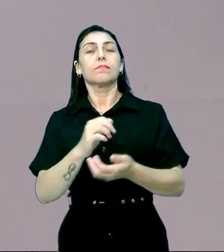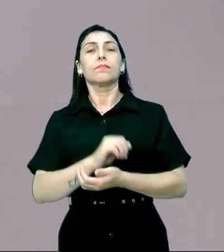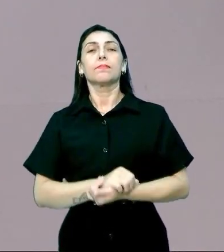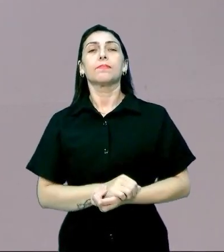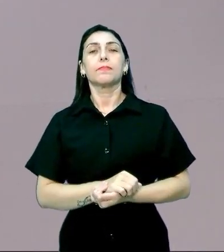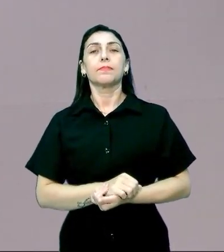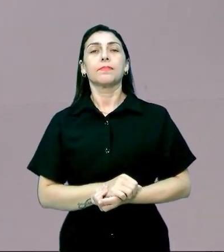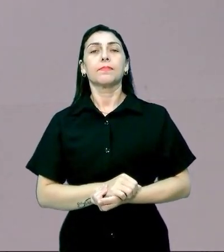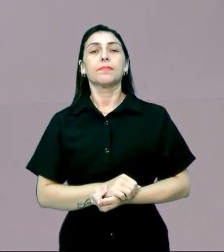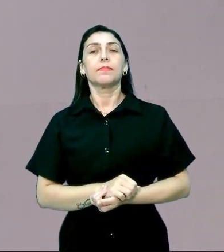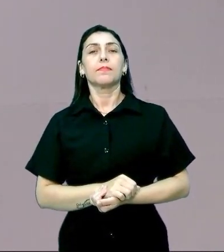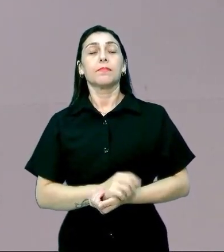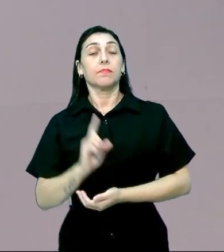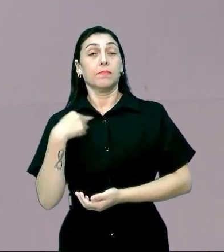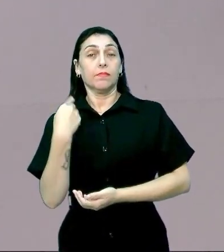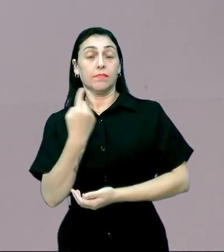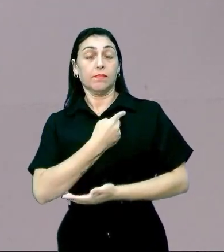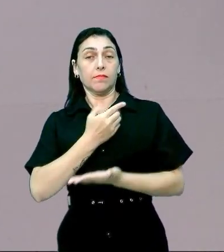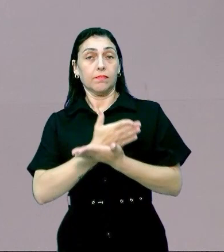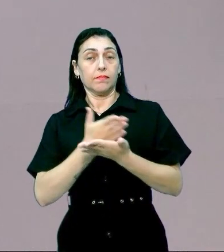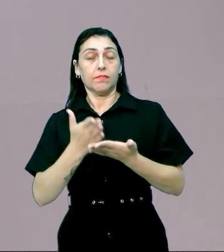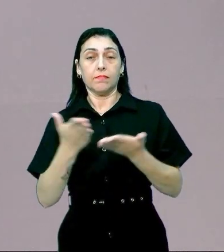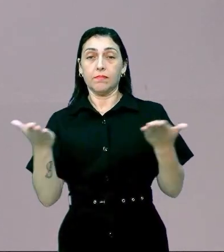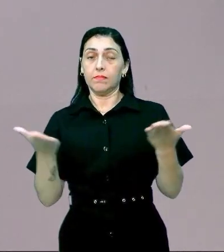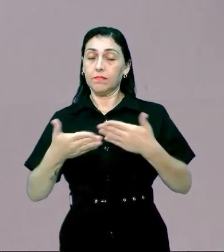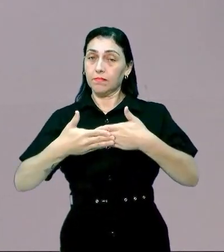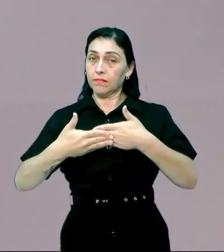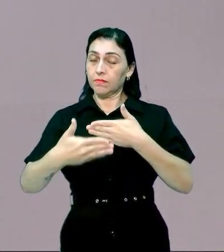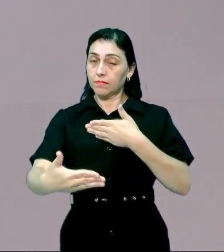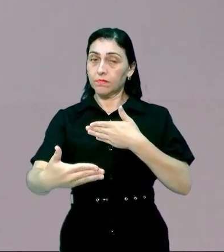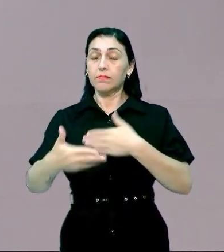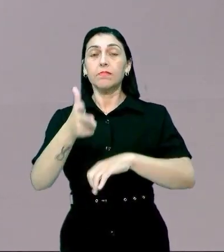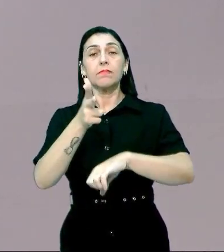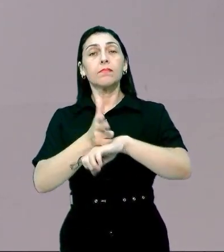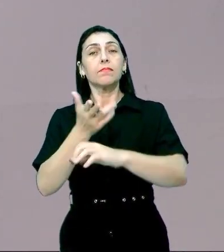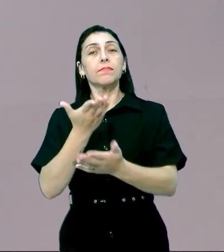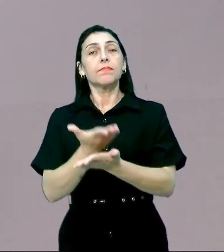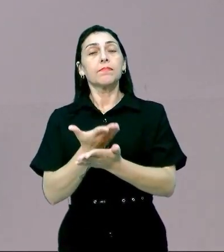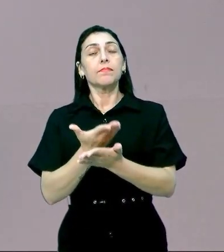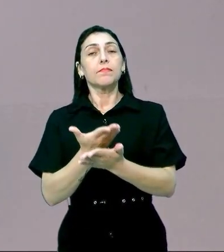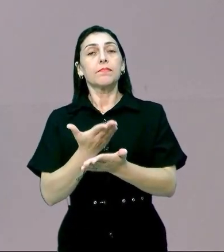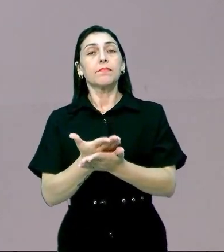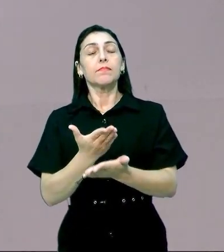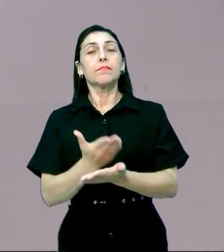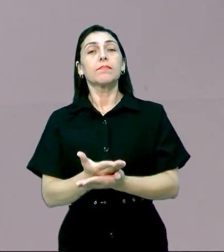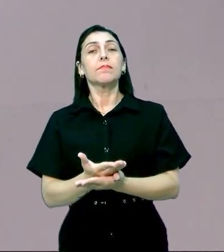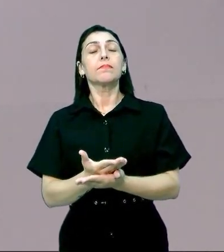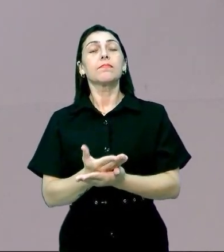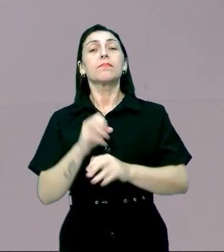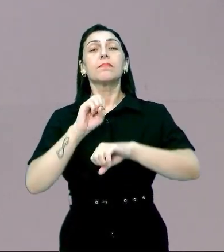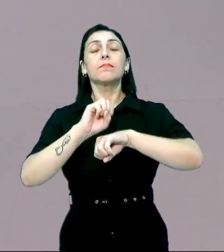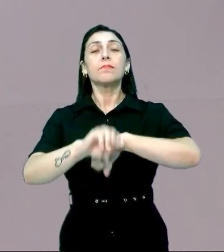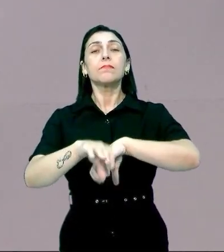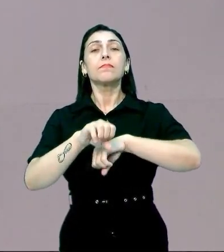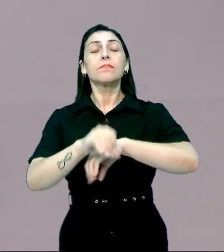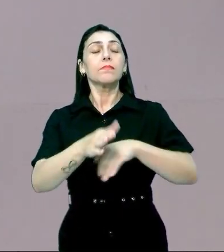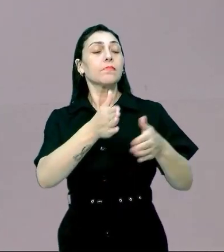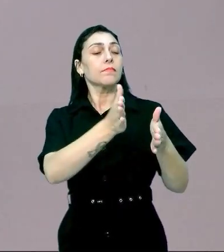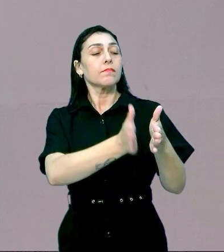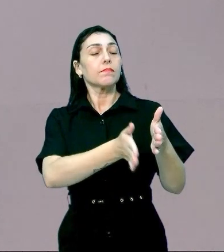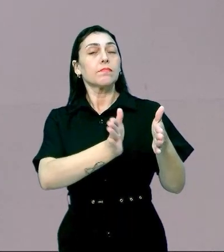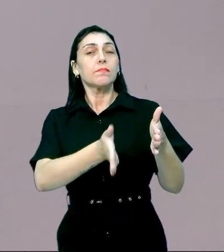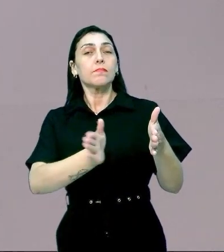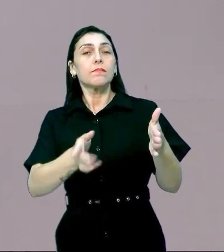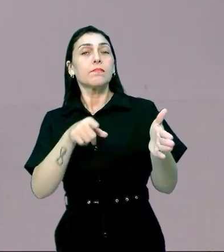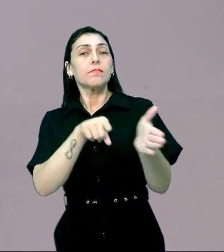do Enem. Nós vamos começar, a partir desta videoaula, a trabalhar uma sequência